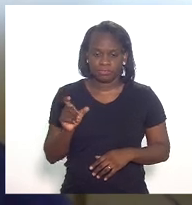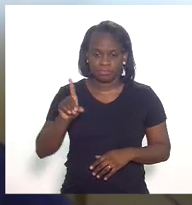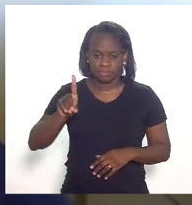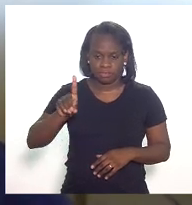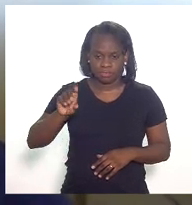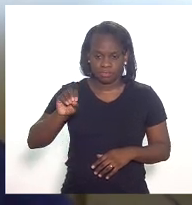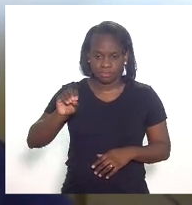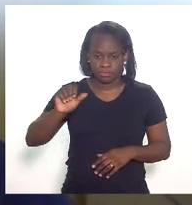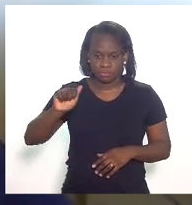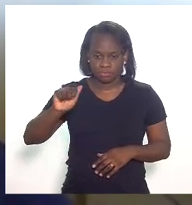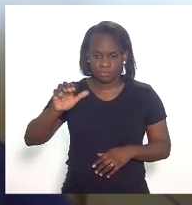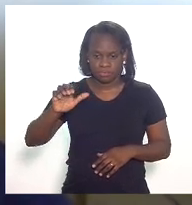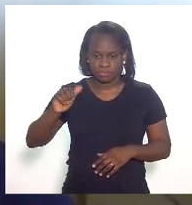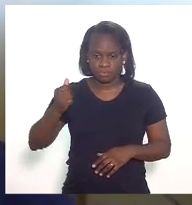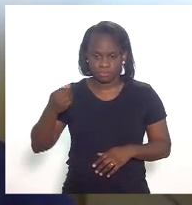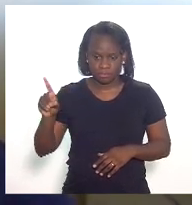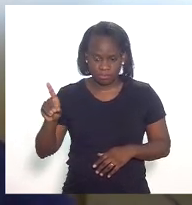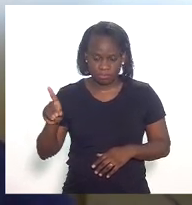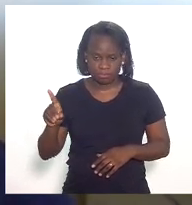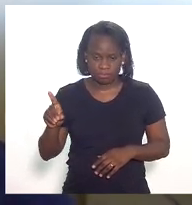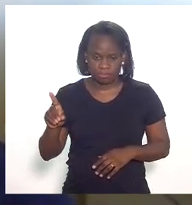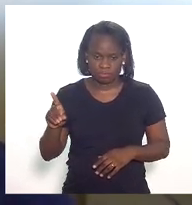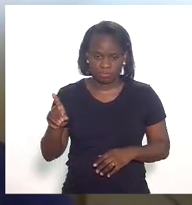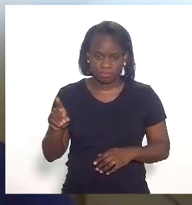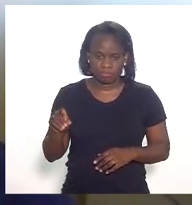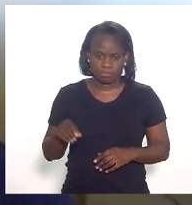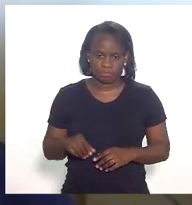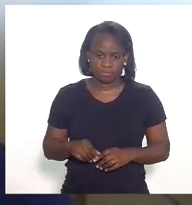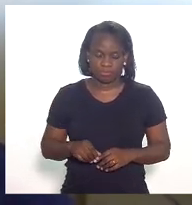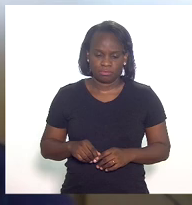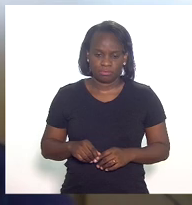doação. E